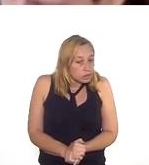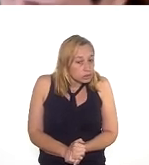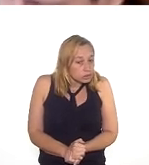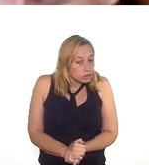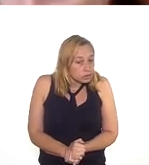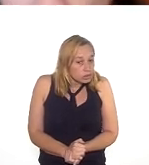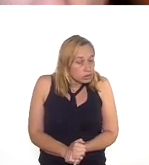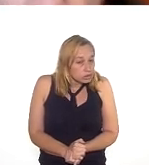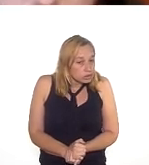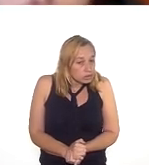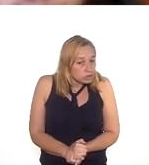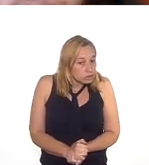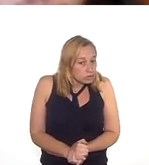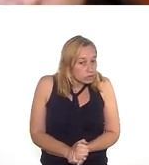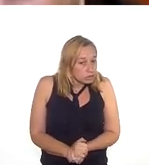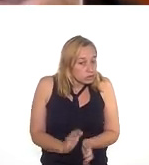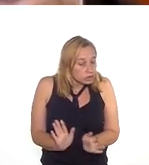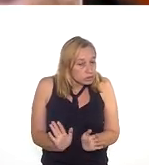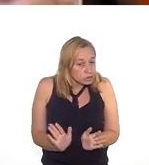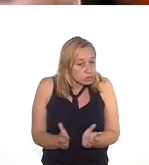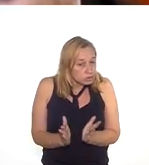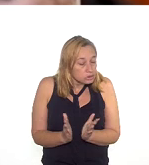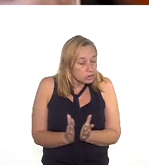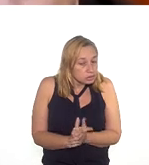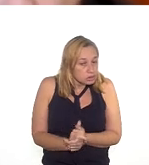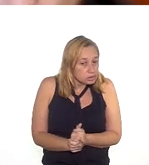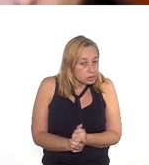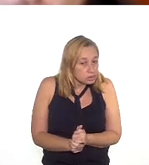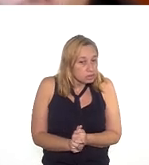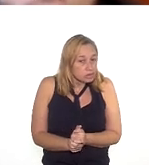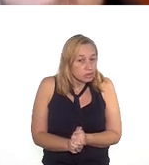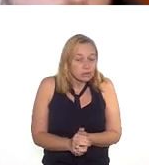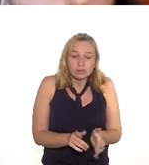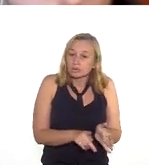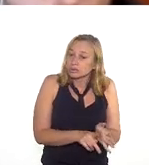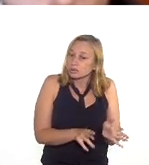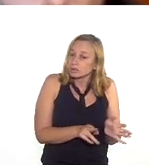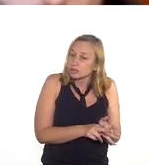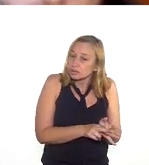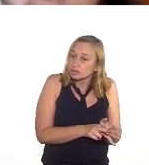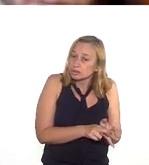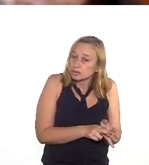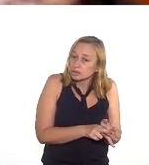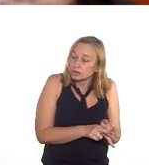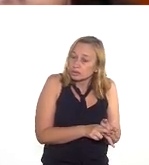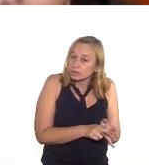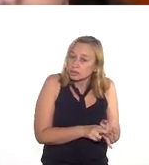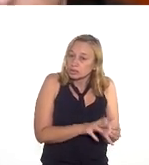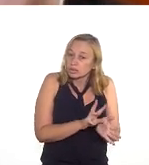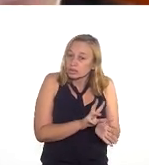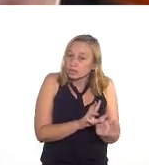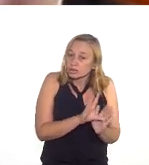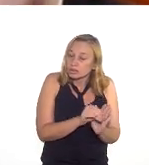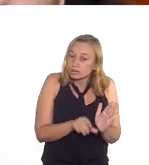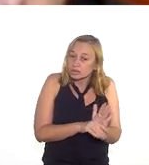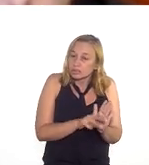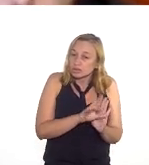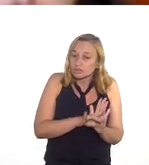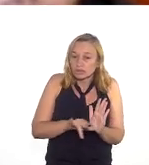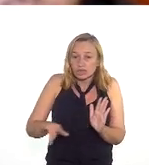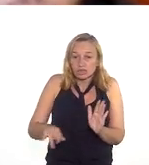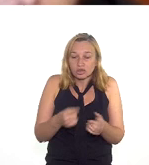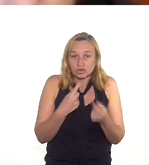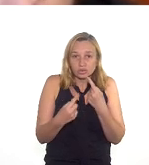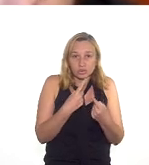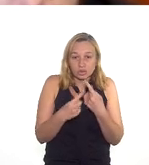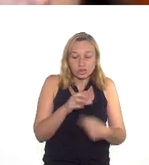uma possível sugestão nesse sentido demandaria uma alteração da resolução. Esse conceito de várias coisas sendo discutidas nesse nome